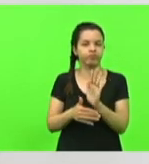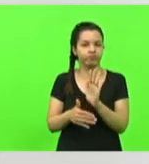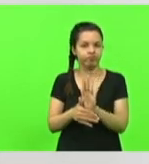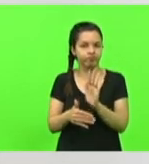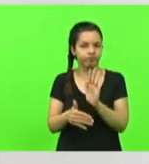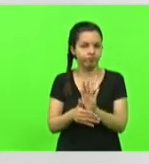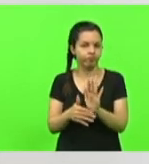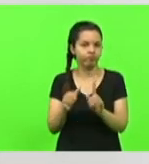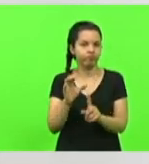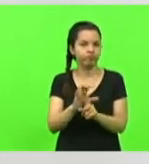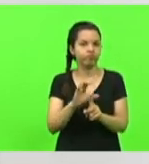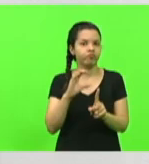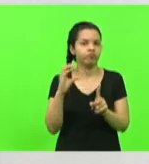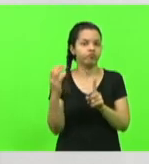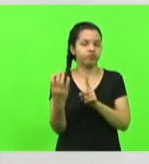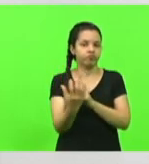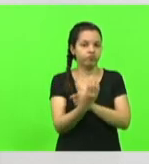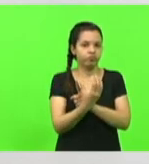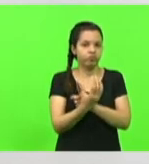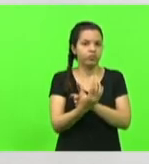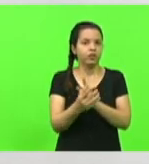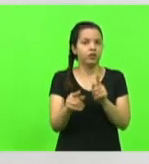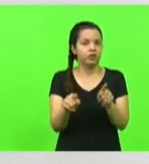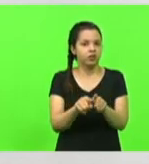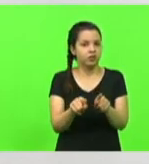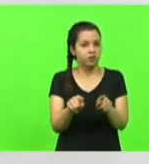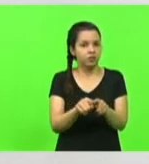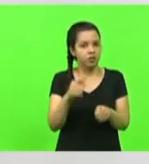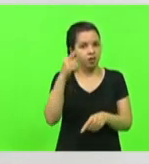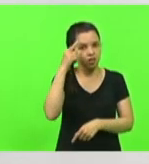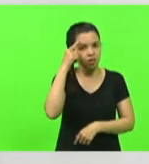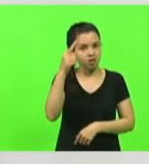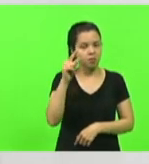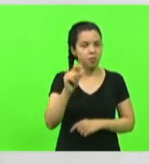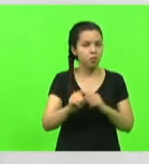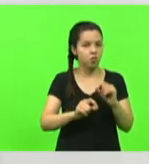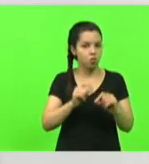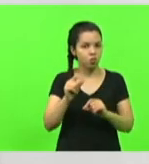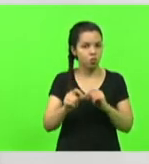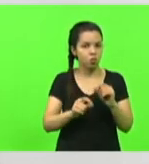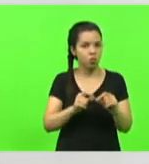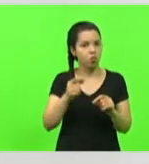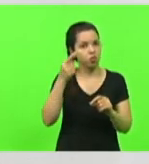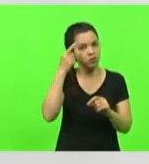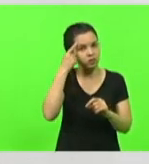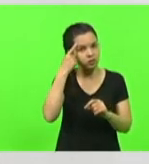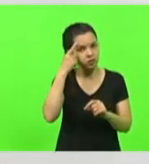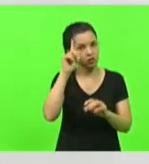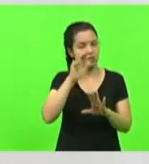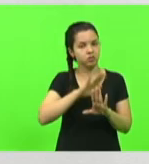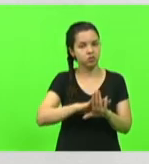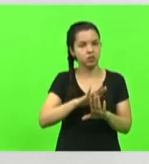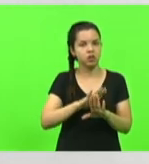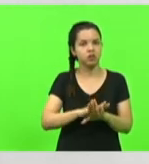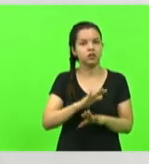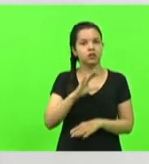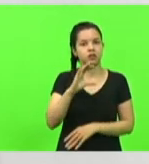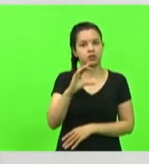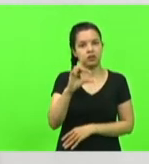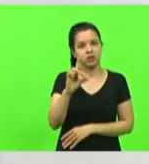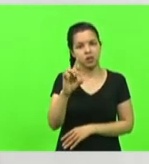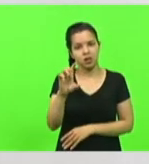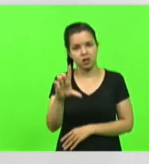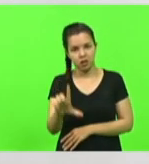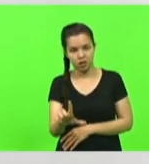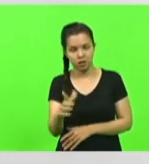que os idealizadores da CDL de São Bento do Sul, que